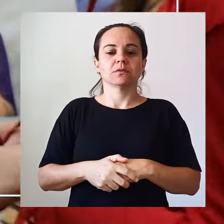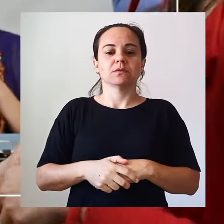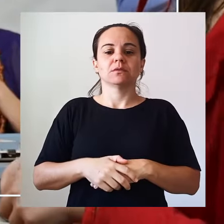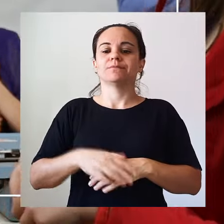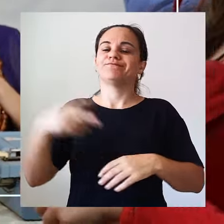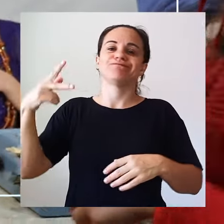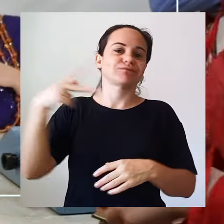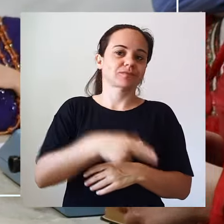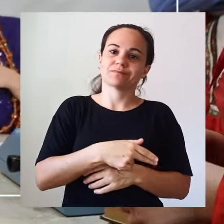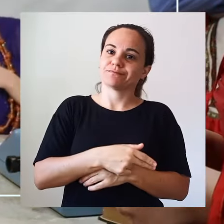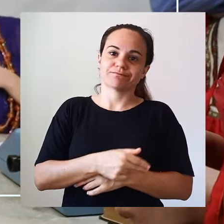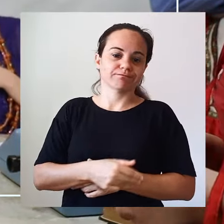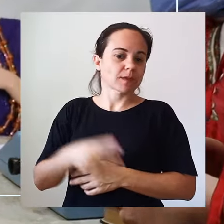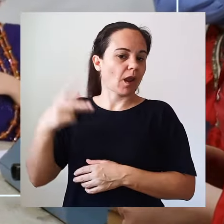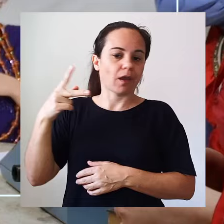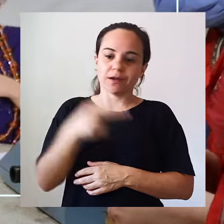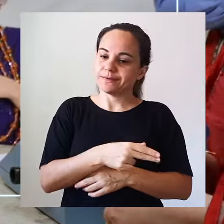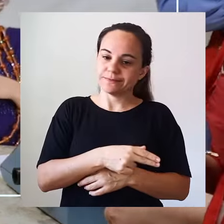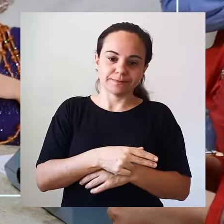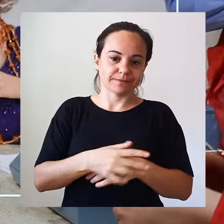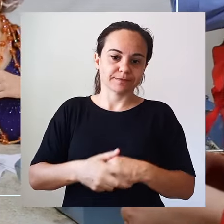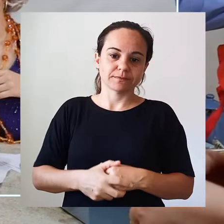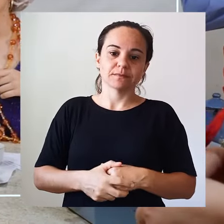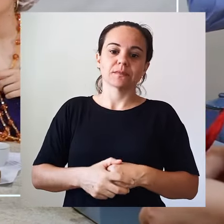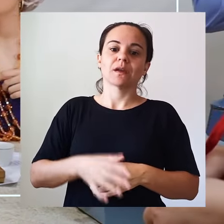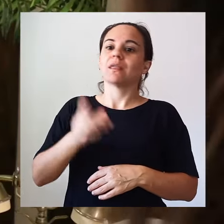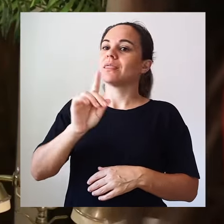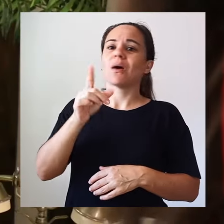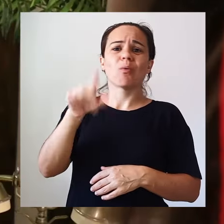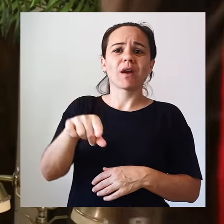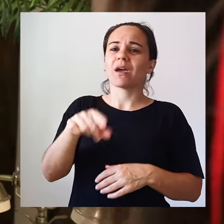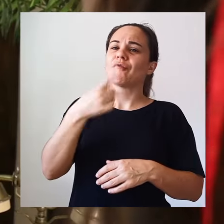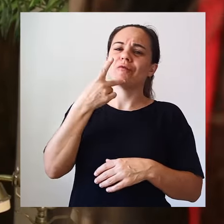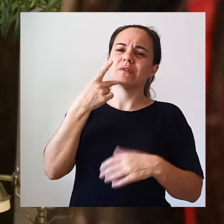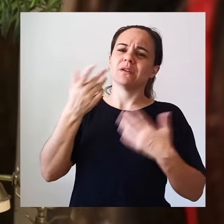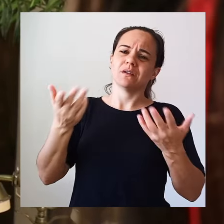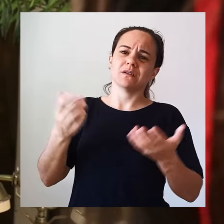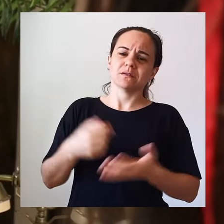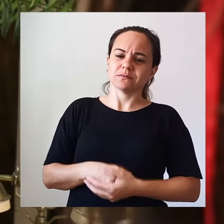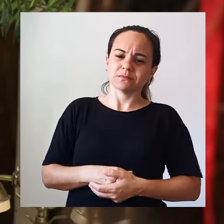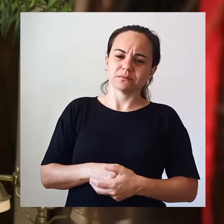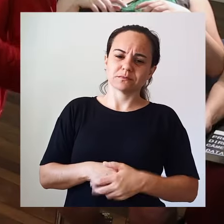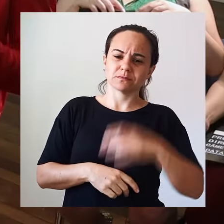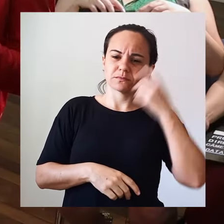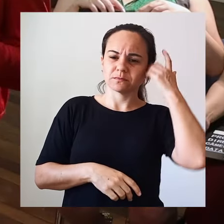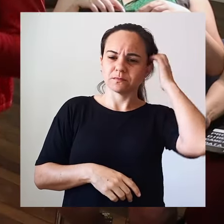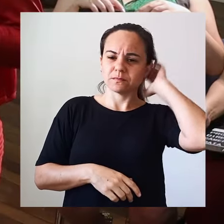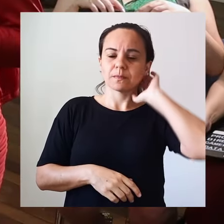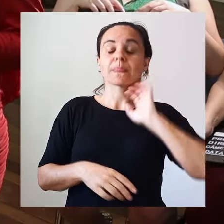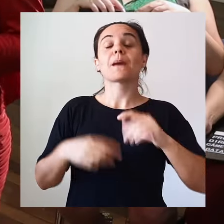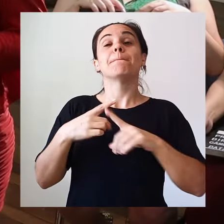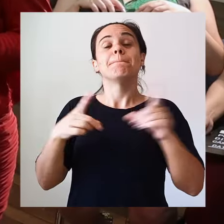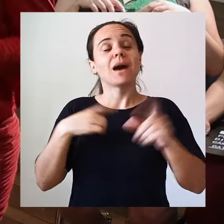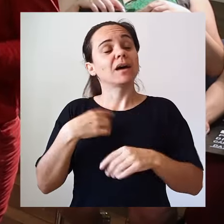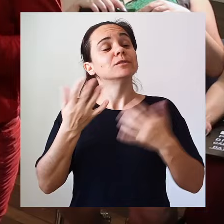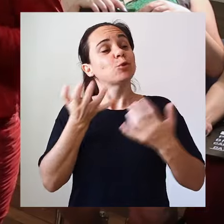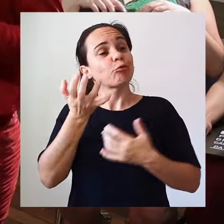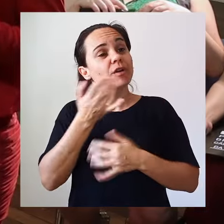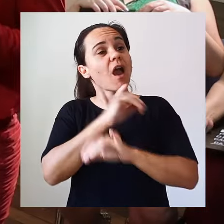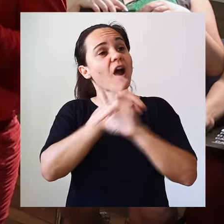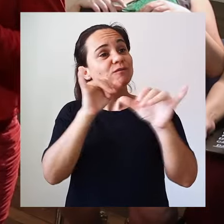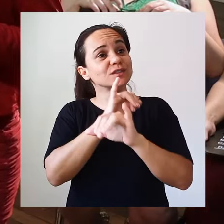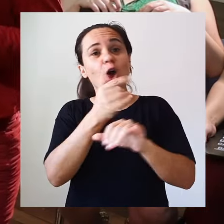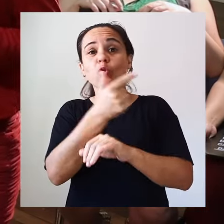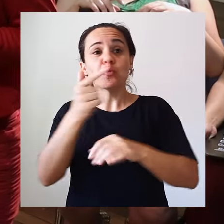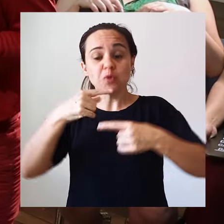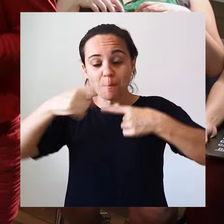Oh! Corta! Corta! Não é você, Marcinete! Mas eu só quis avisar que não